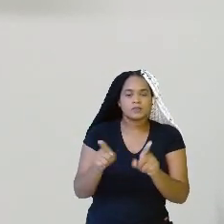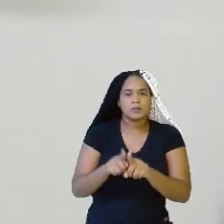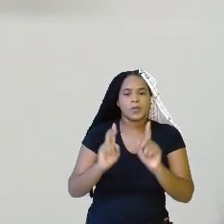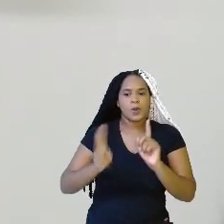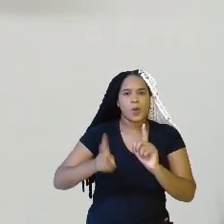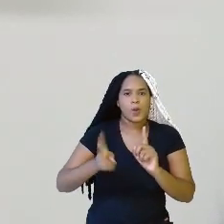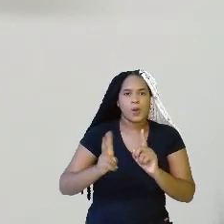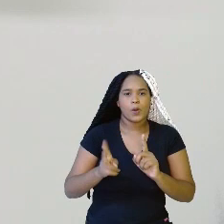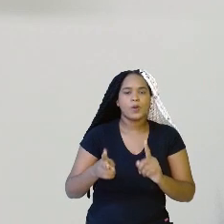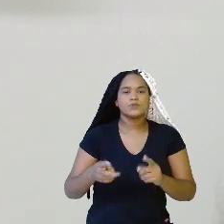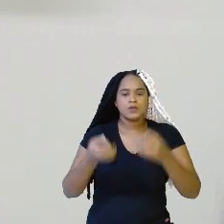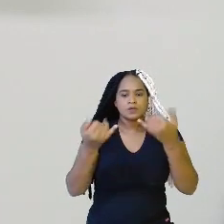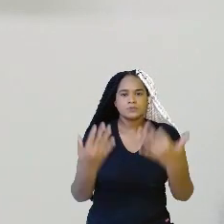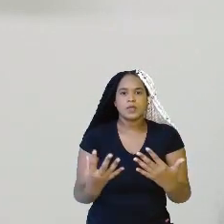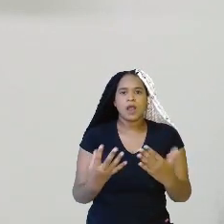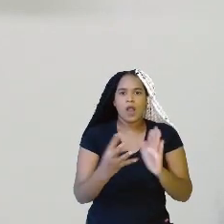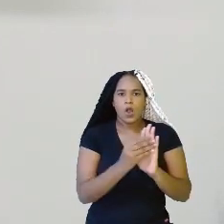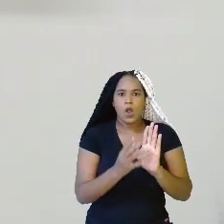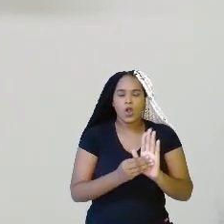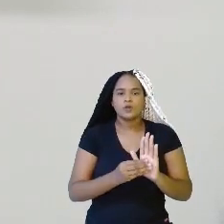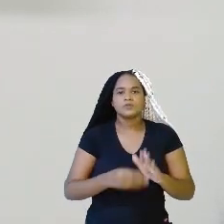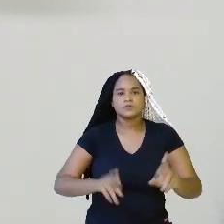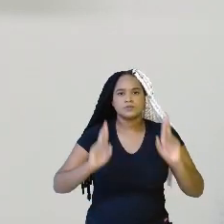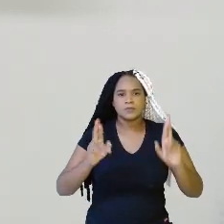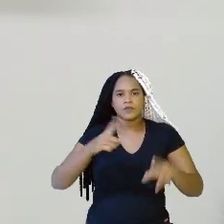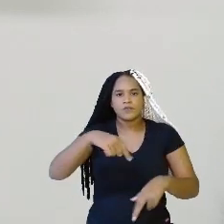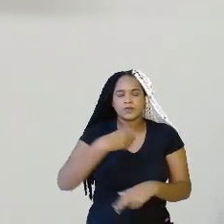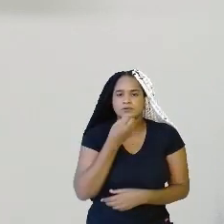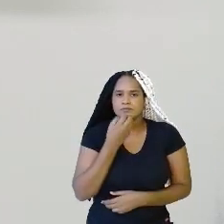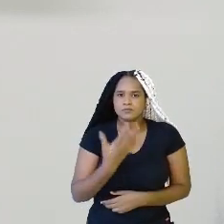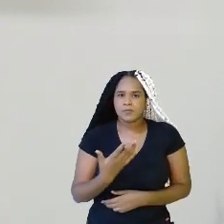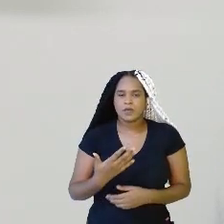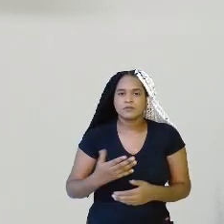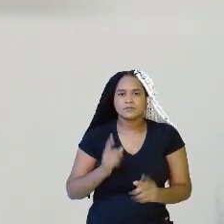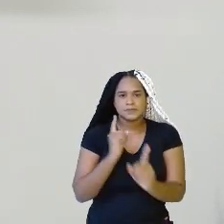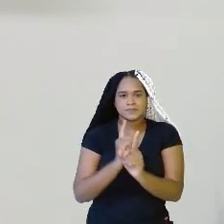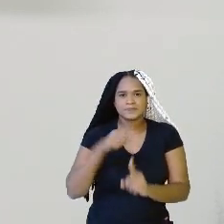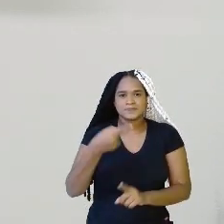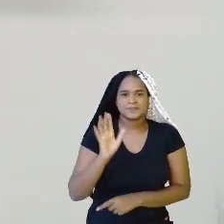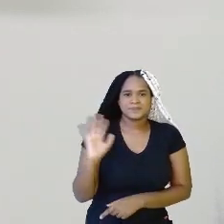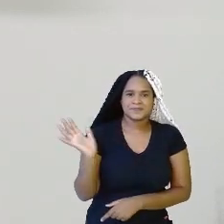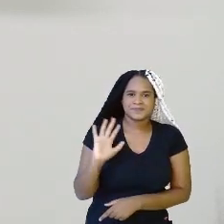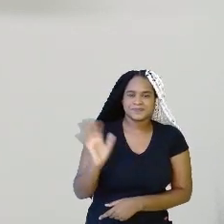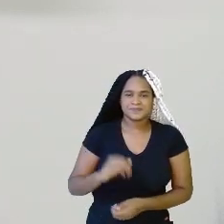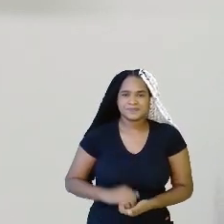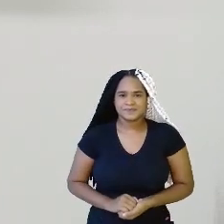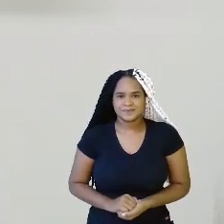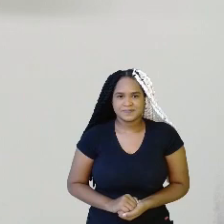pouquinho sobre isso e eu espero que todo mundo fique bem. Até mais. Tchau, tchau.